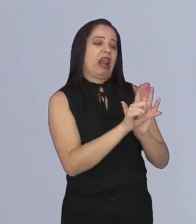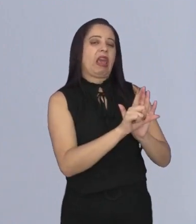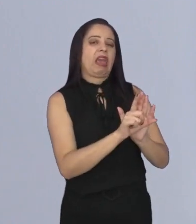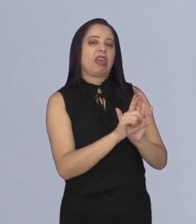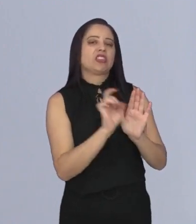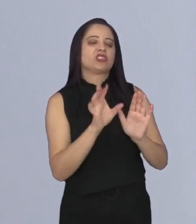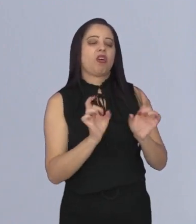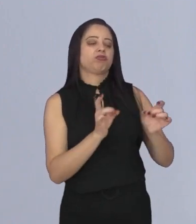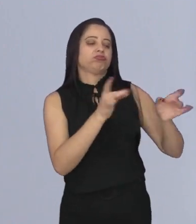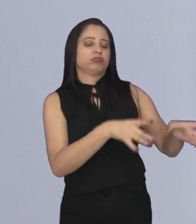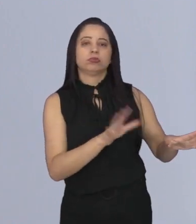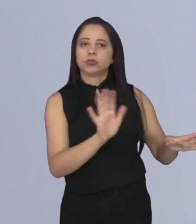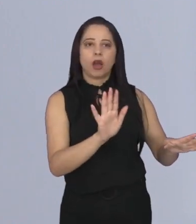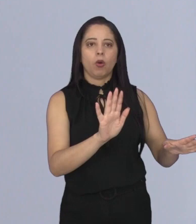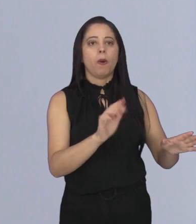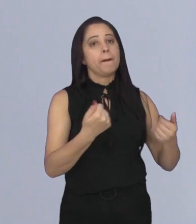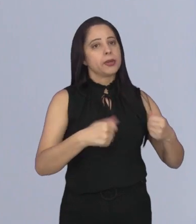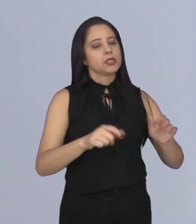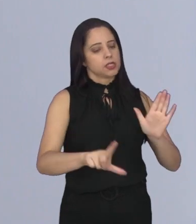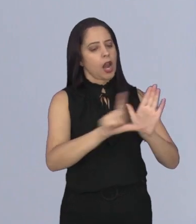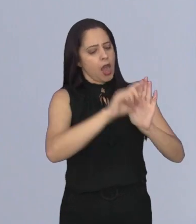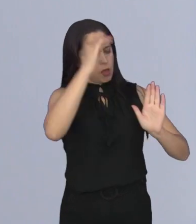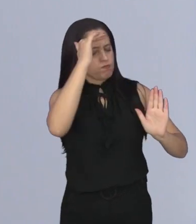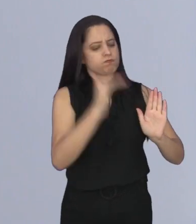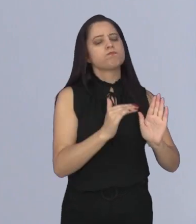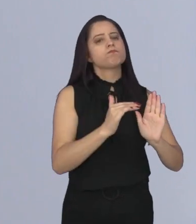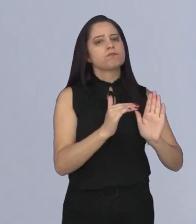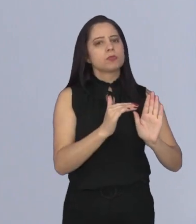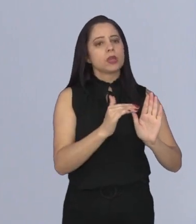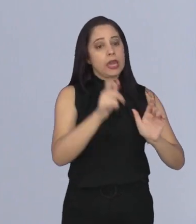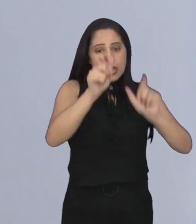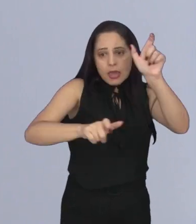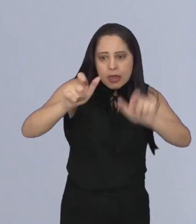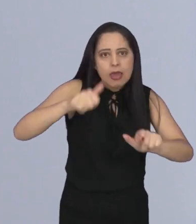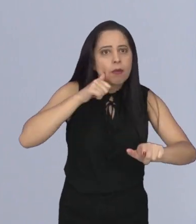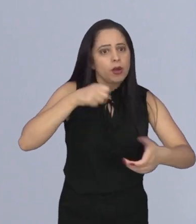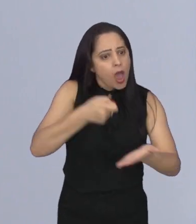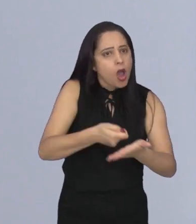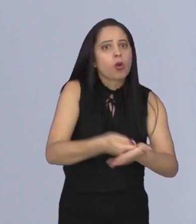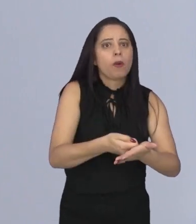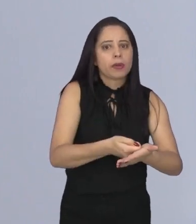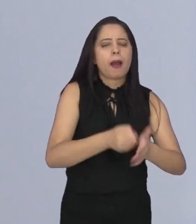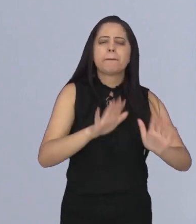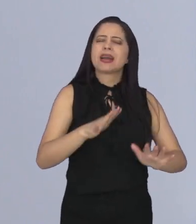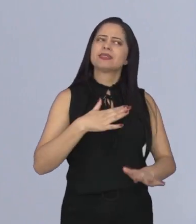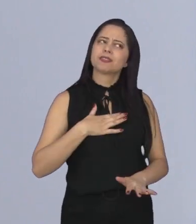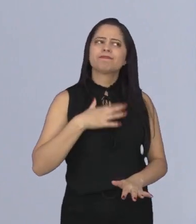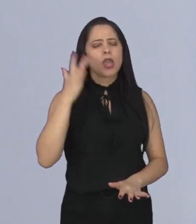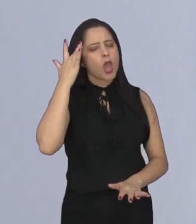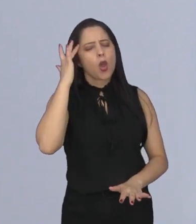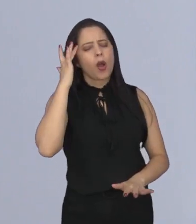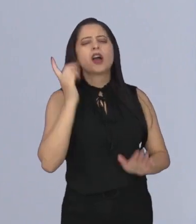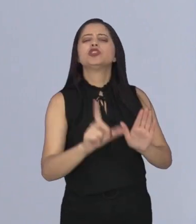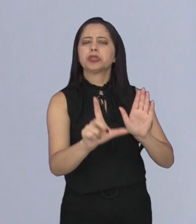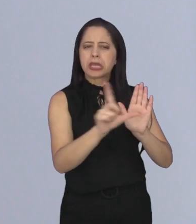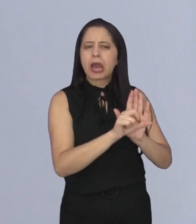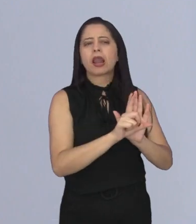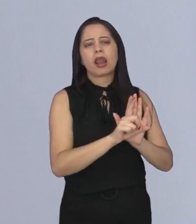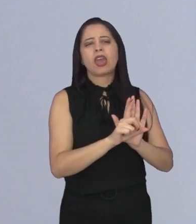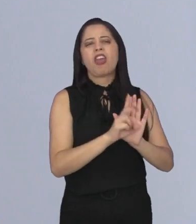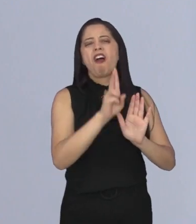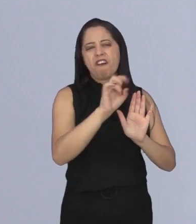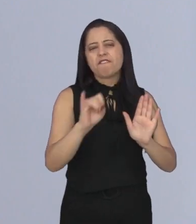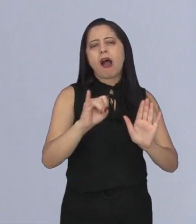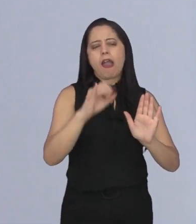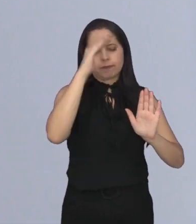para a gaveta. Então depende de uma atuação, de uma cobrança. Mas eu acho que essa lei vai funcionar porque faz muito tempo que está sendo